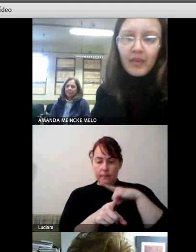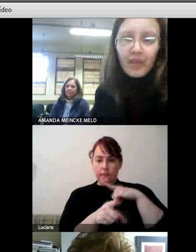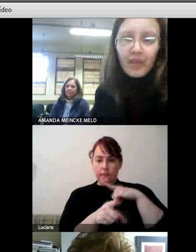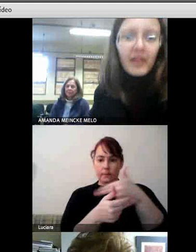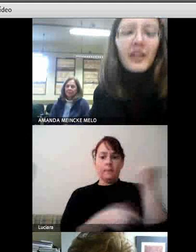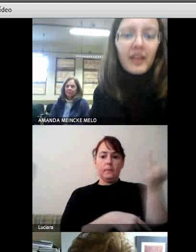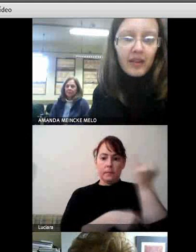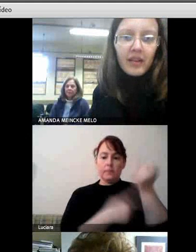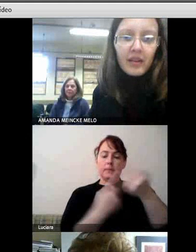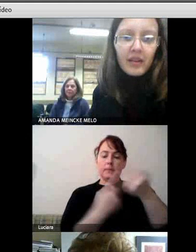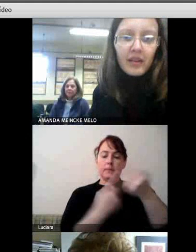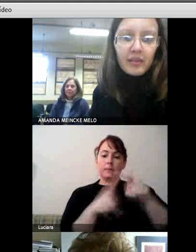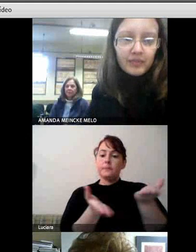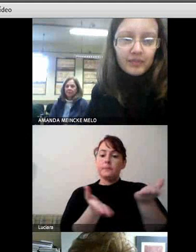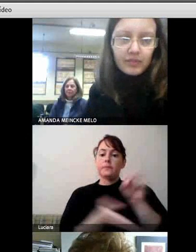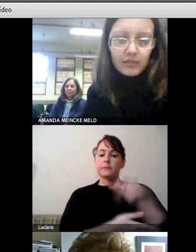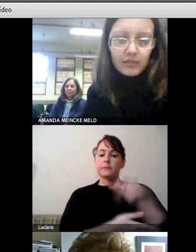está lendo.